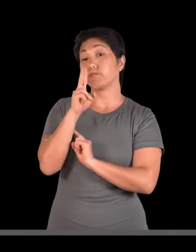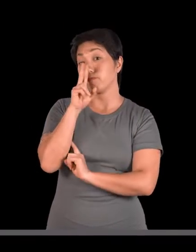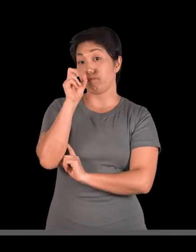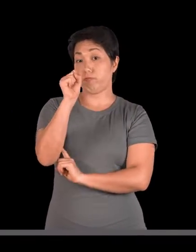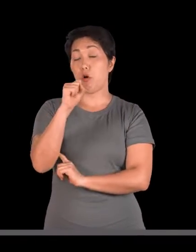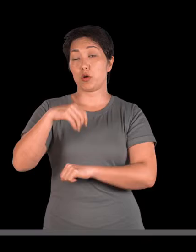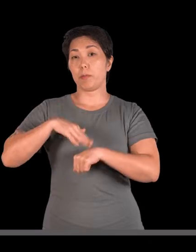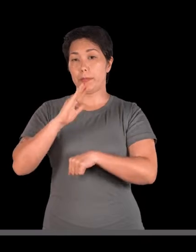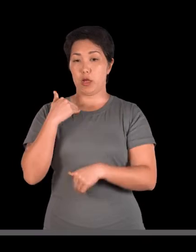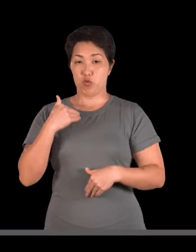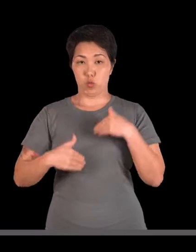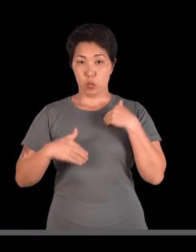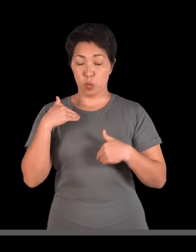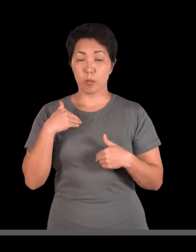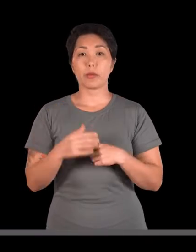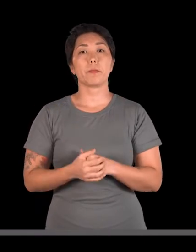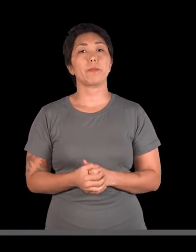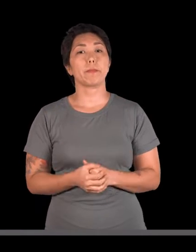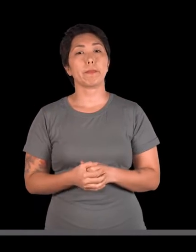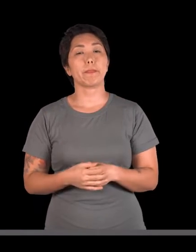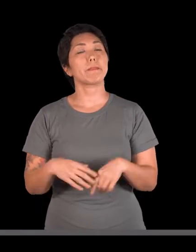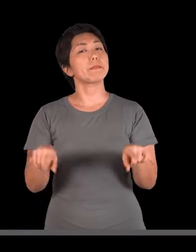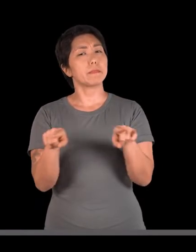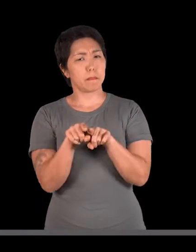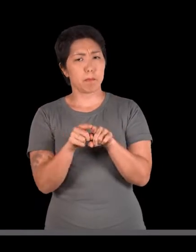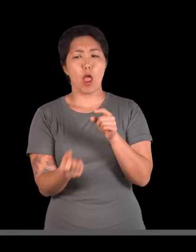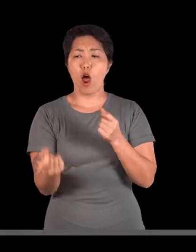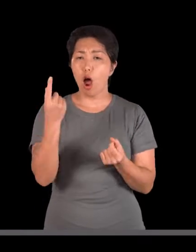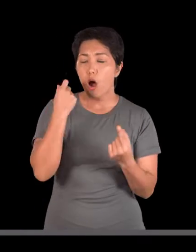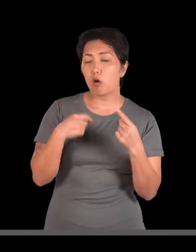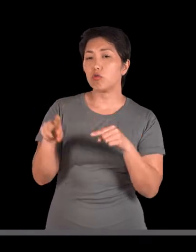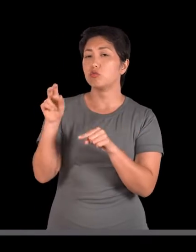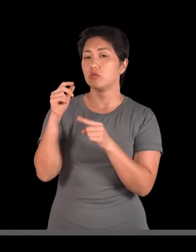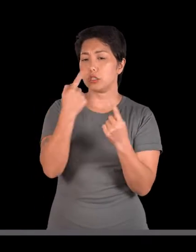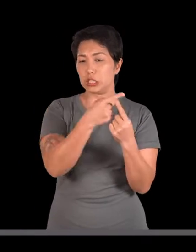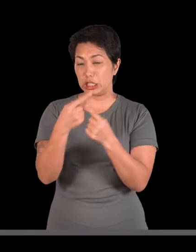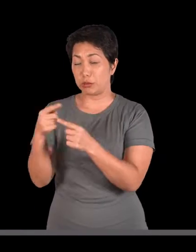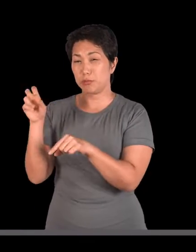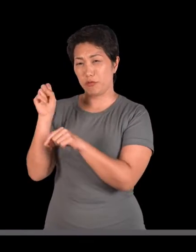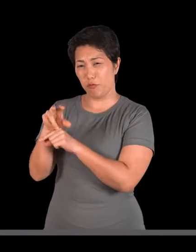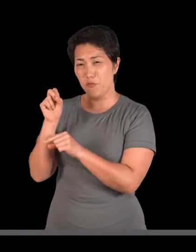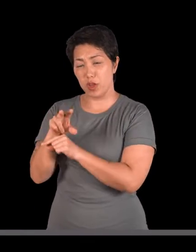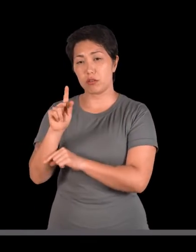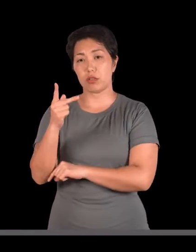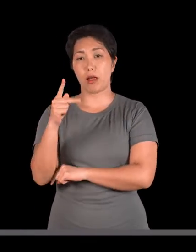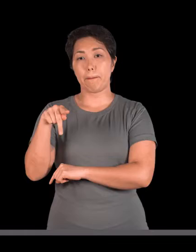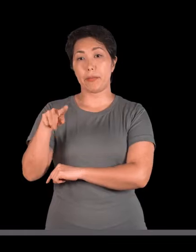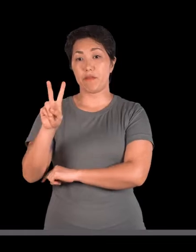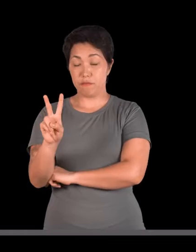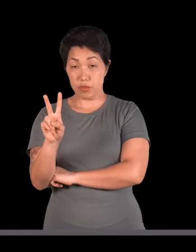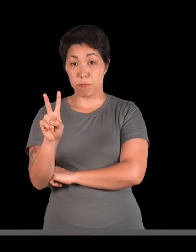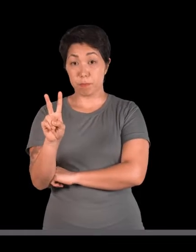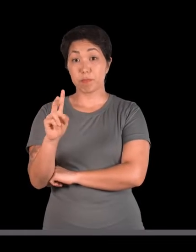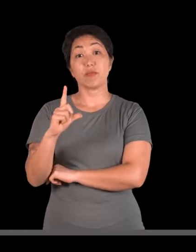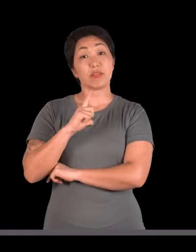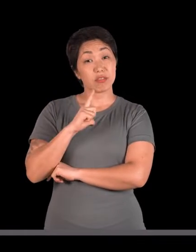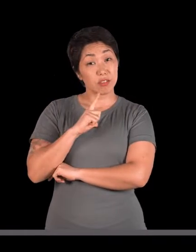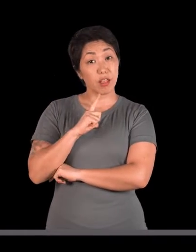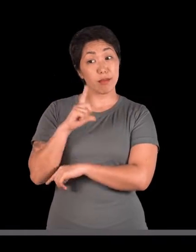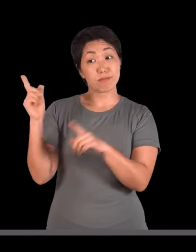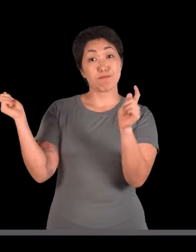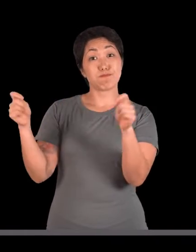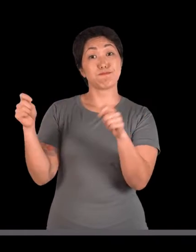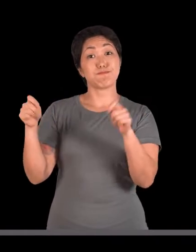imunidade. E qual é a questão? Alguns desses tipos de vírus que causam HPV, eles têm